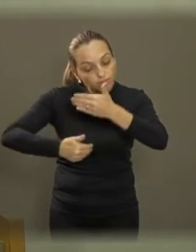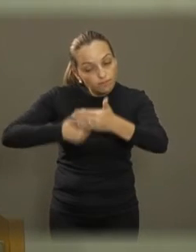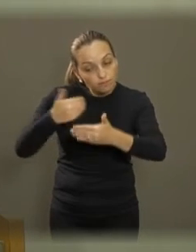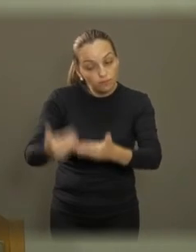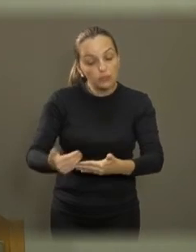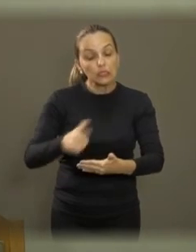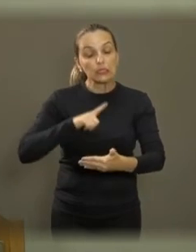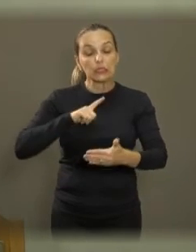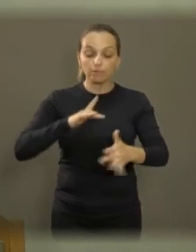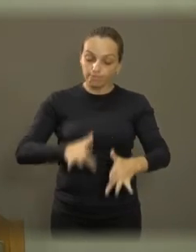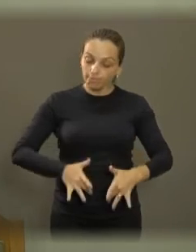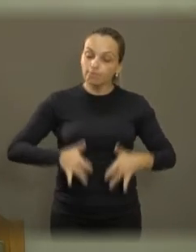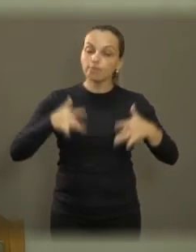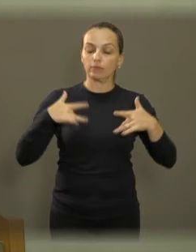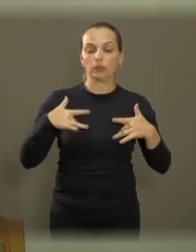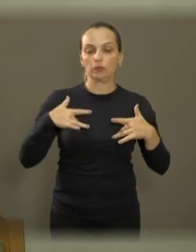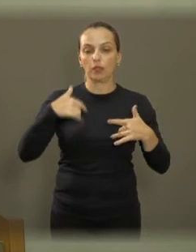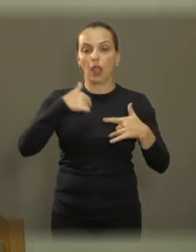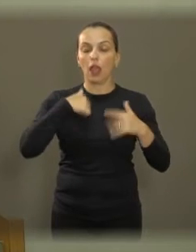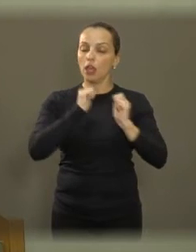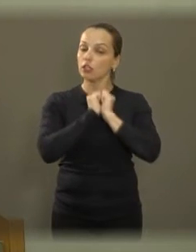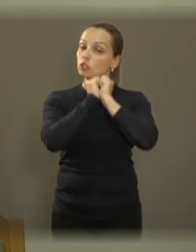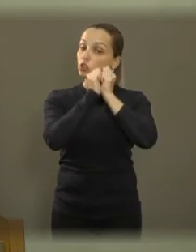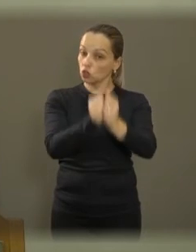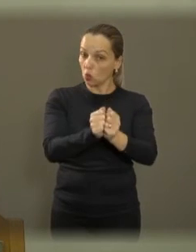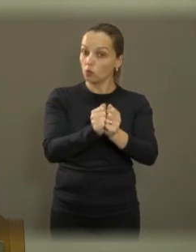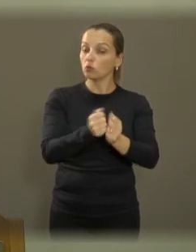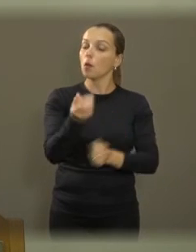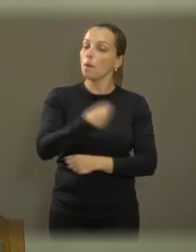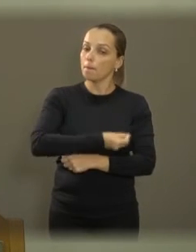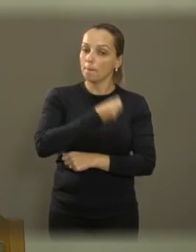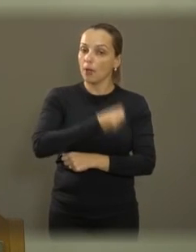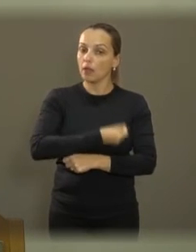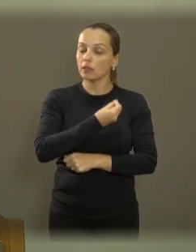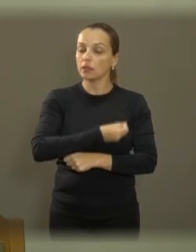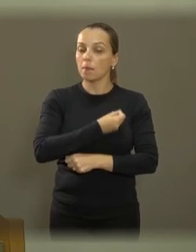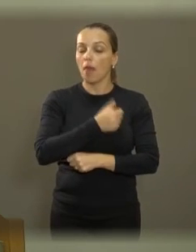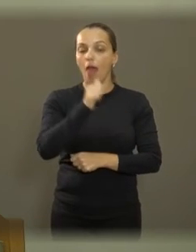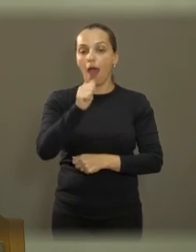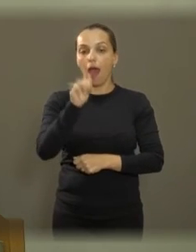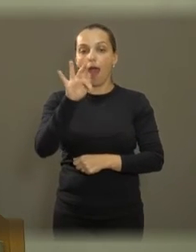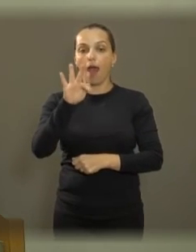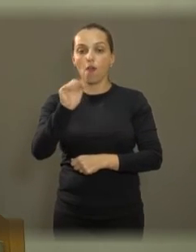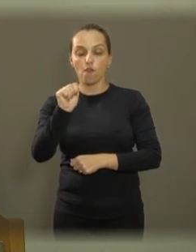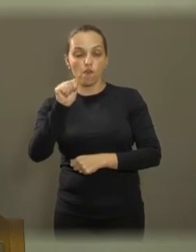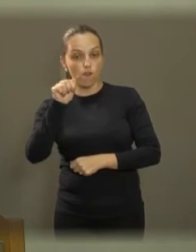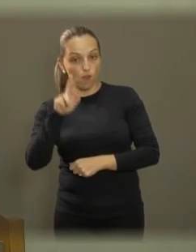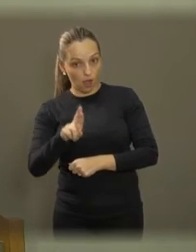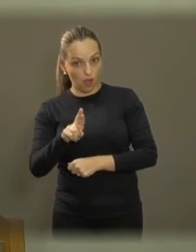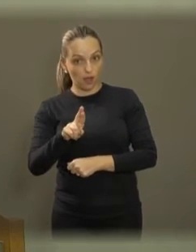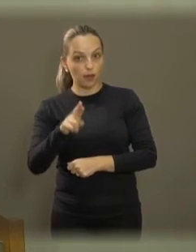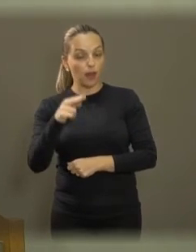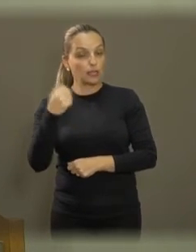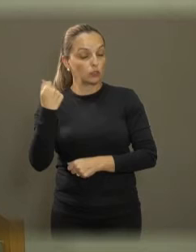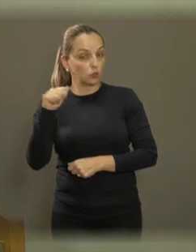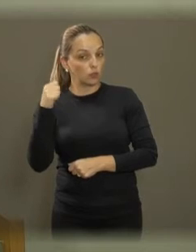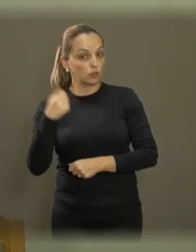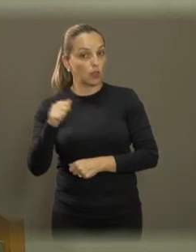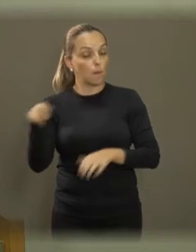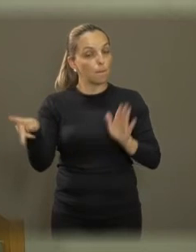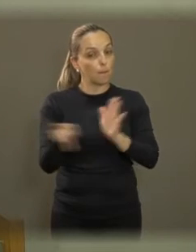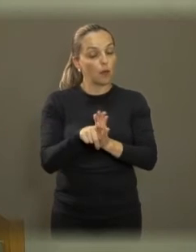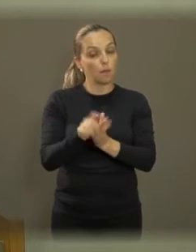Pude participar com o senhor junto à AFAR. A gente tem aqui na Araraquara a Associação dos Farmacêuticos, a AFAR, no